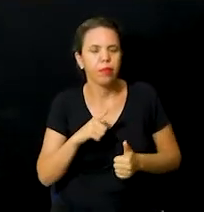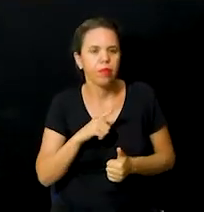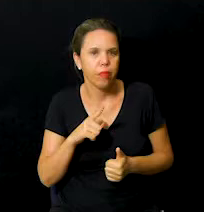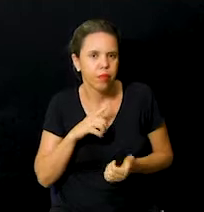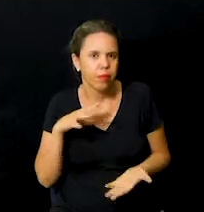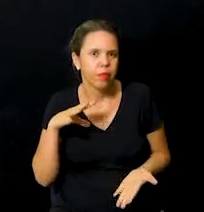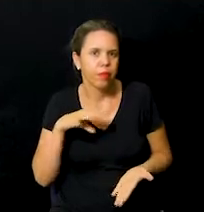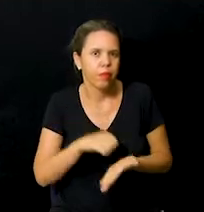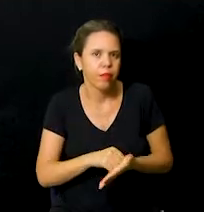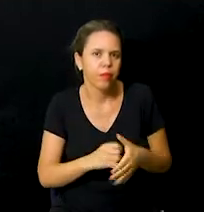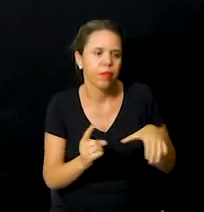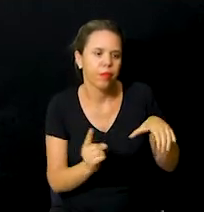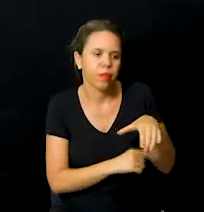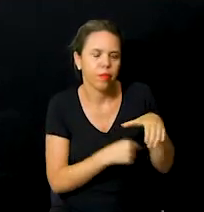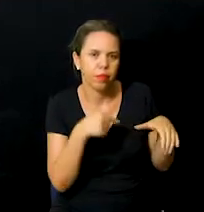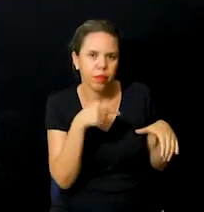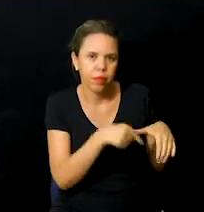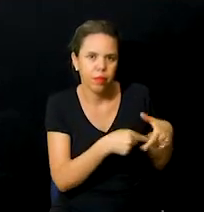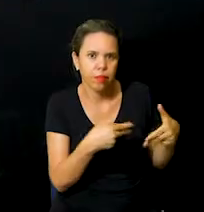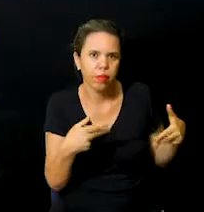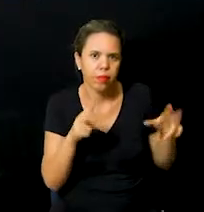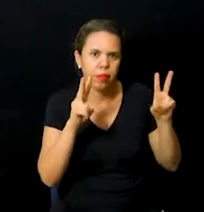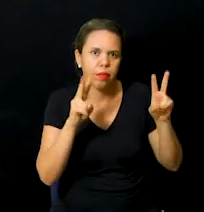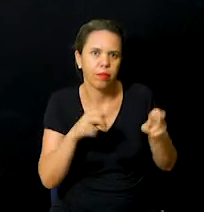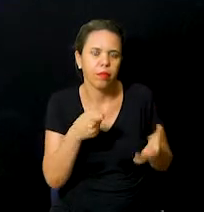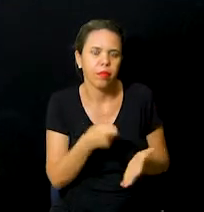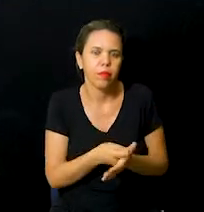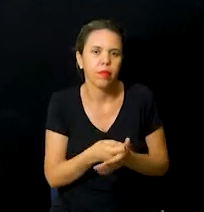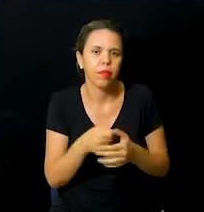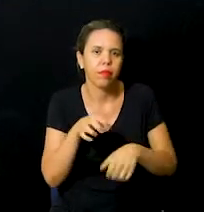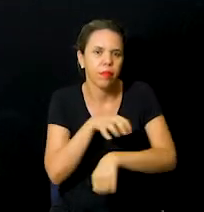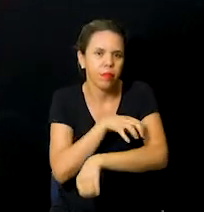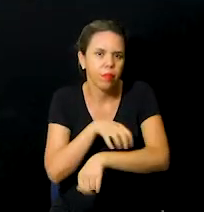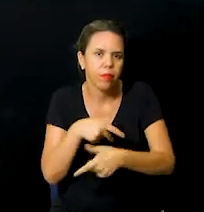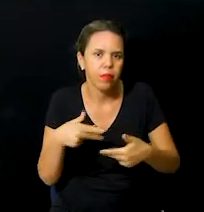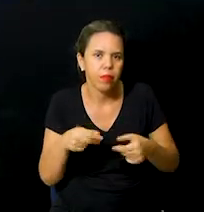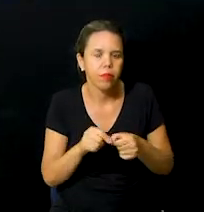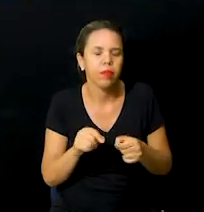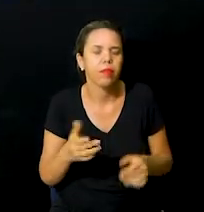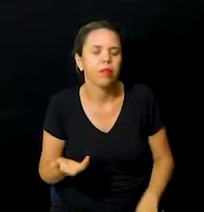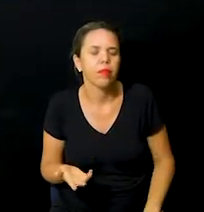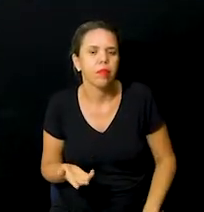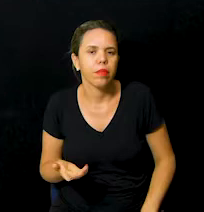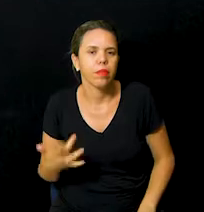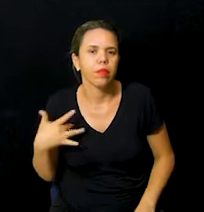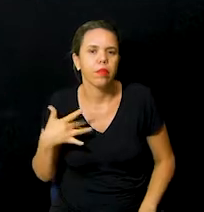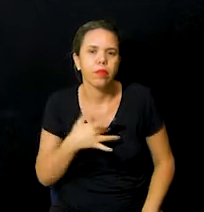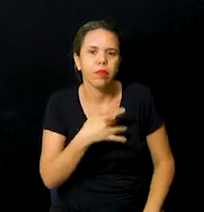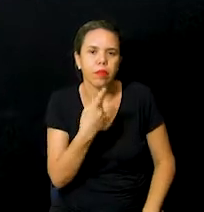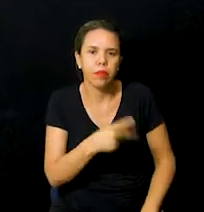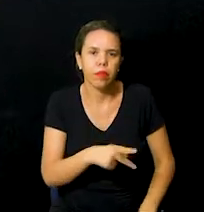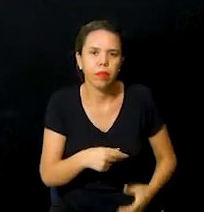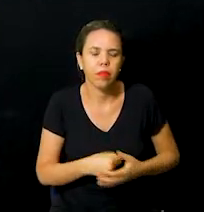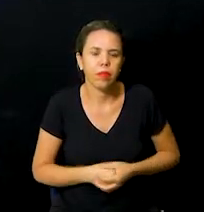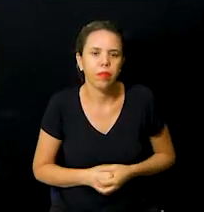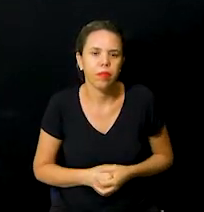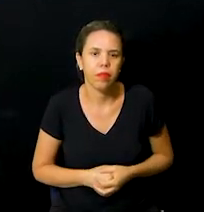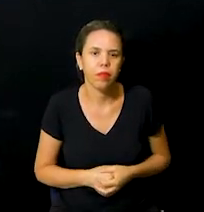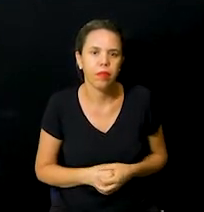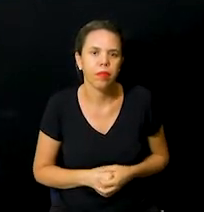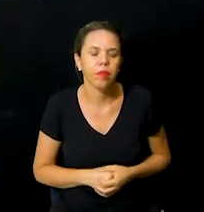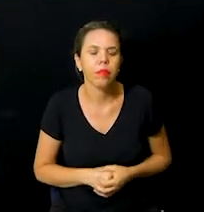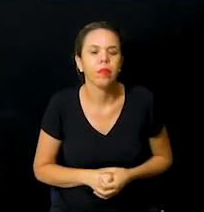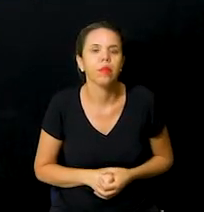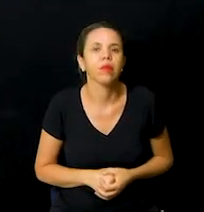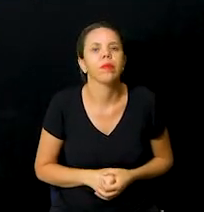ter um cadastrinho da cliente, algumas coisas sobre reações alérgicas, algumas coisas sobre a saúde dela, né? E